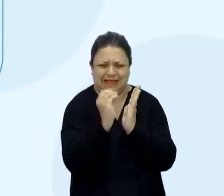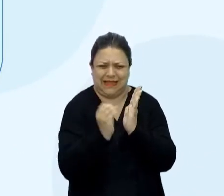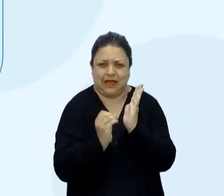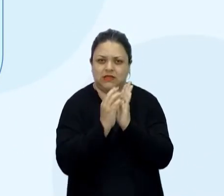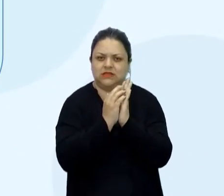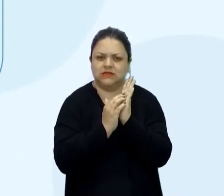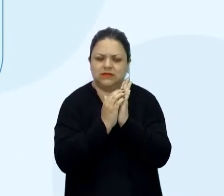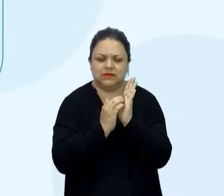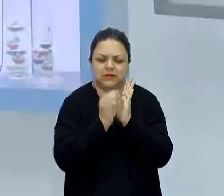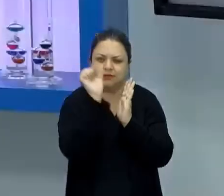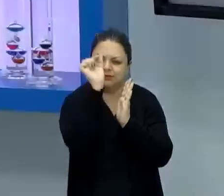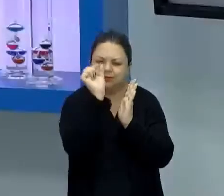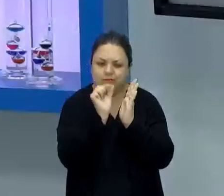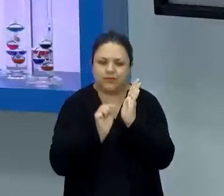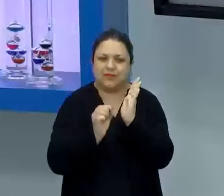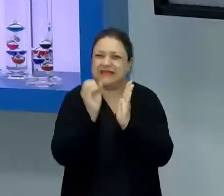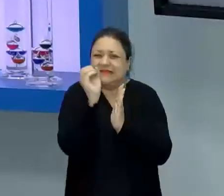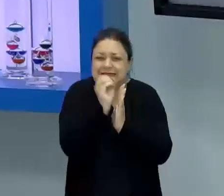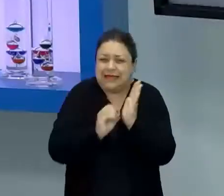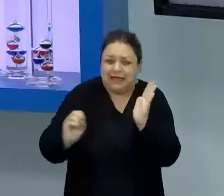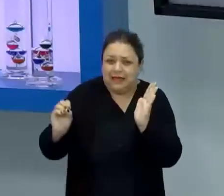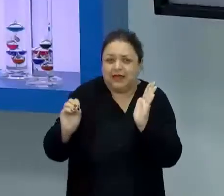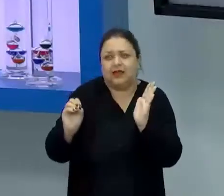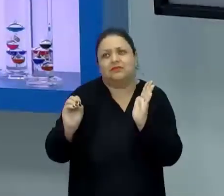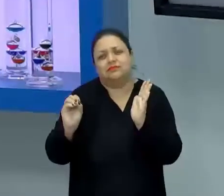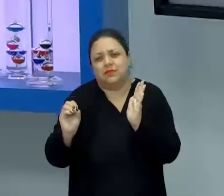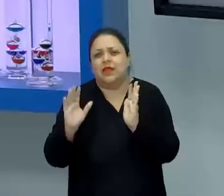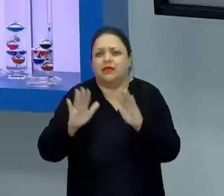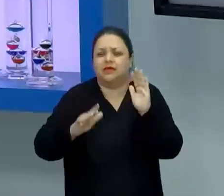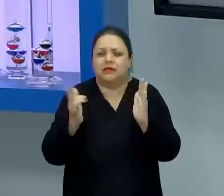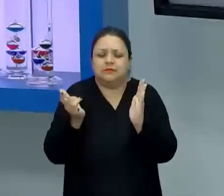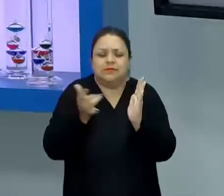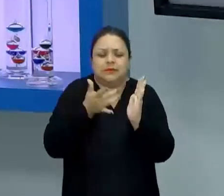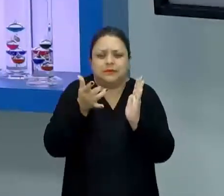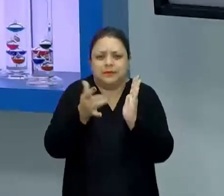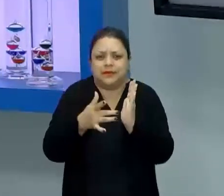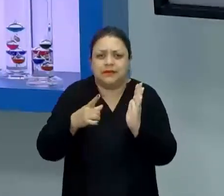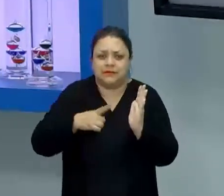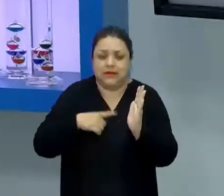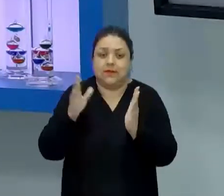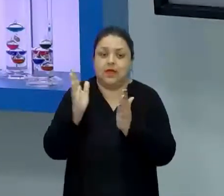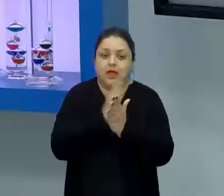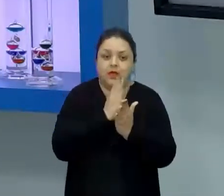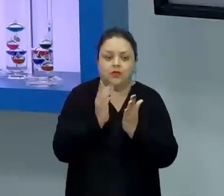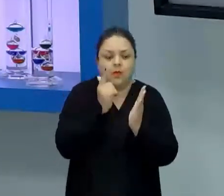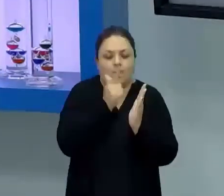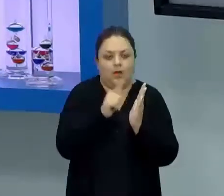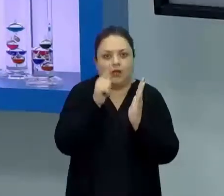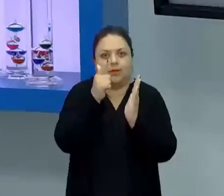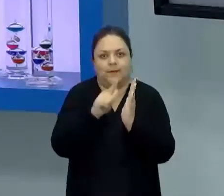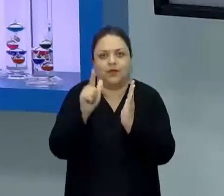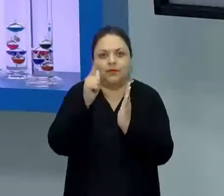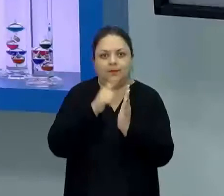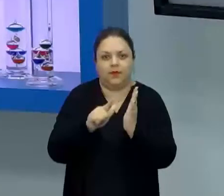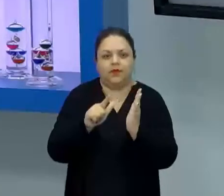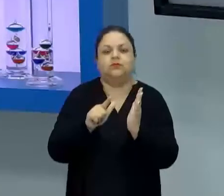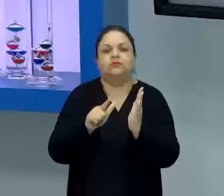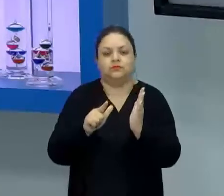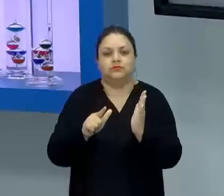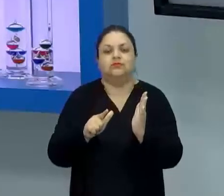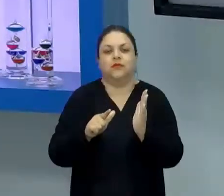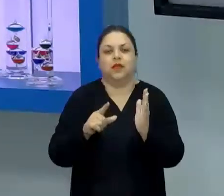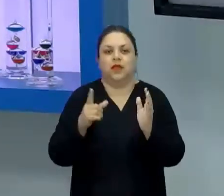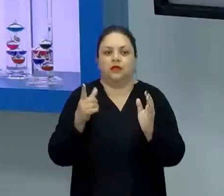controle do raio dos vazios, ou seja, aqueles espaços vazios entre as moléculas, há um controle maior